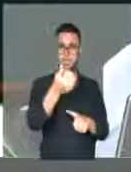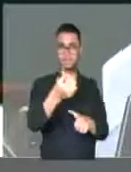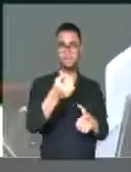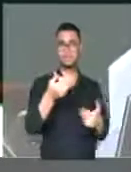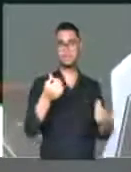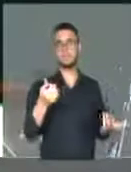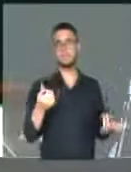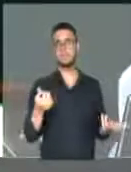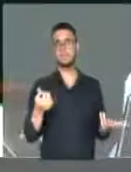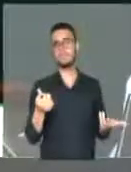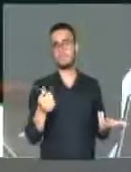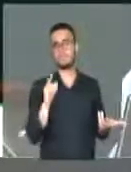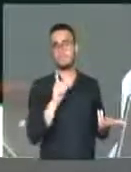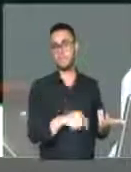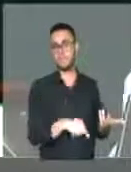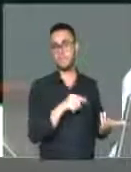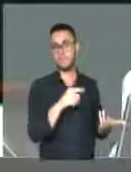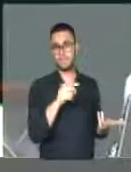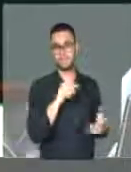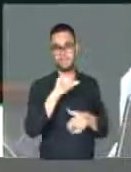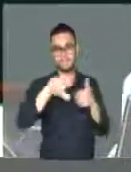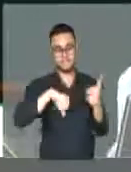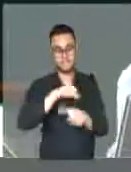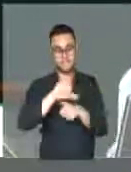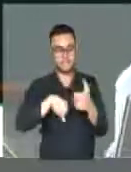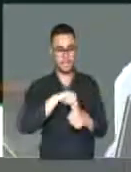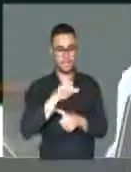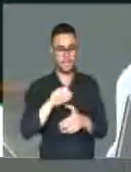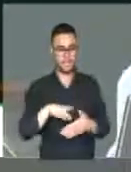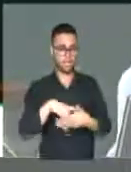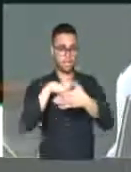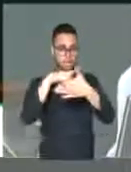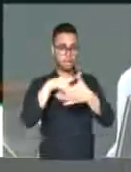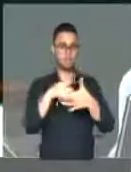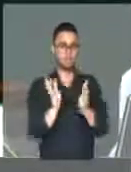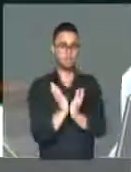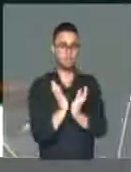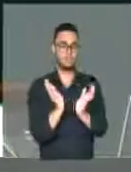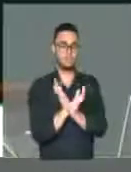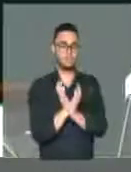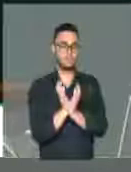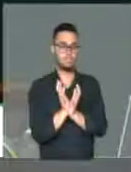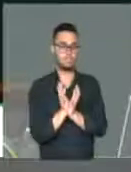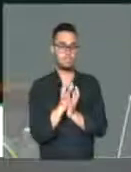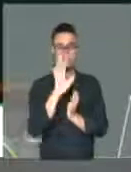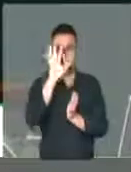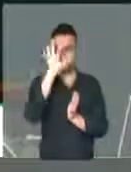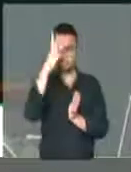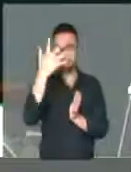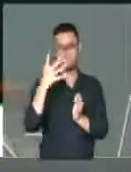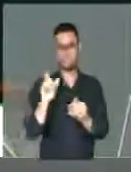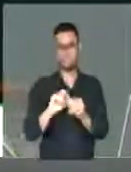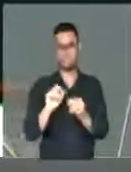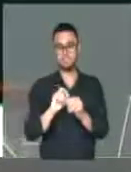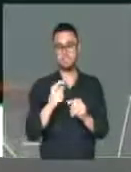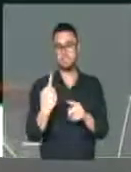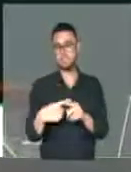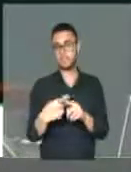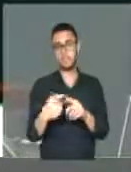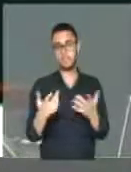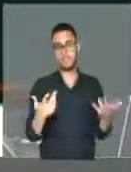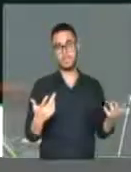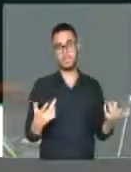alterações. São alterações que os líderes dos partidos trocavam porque